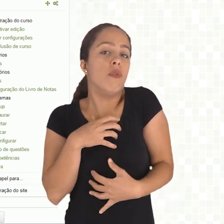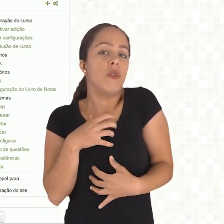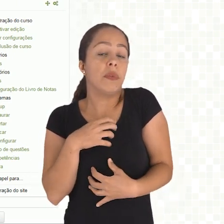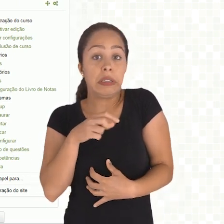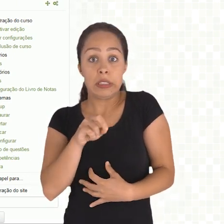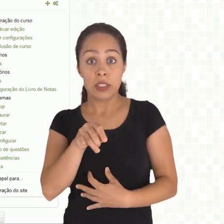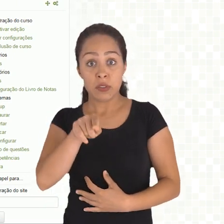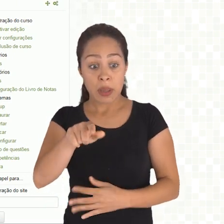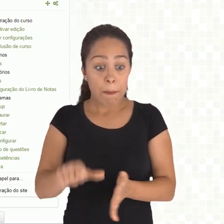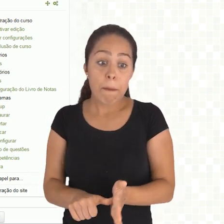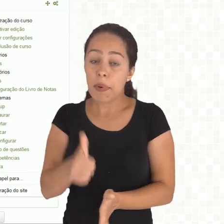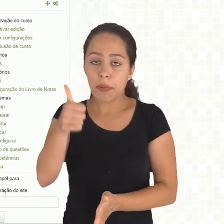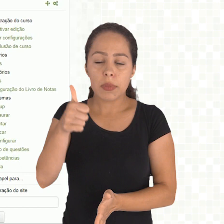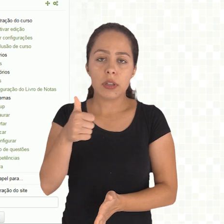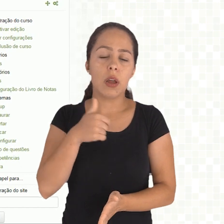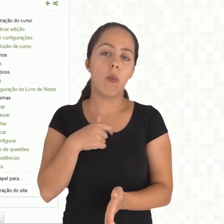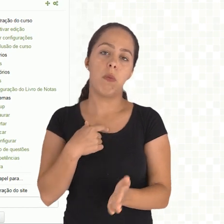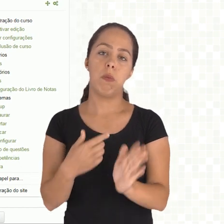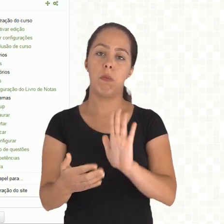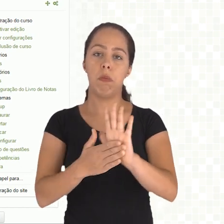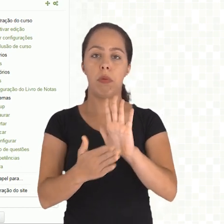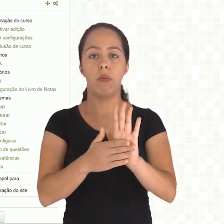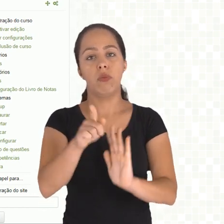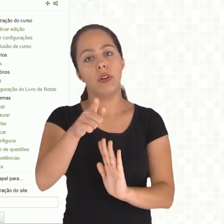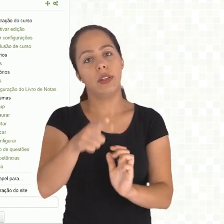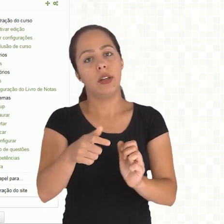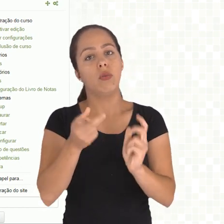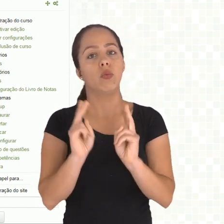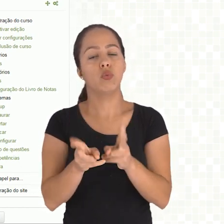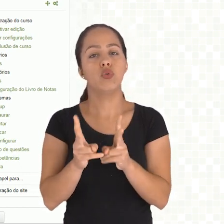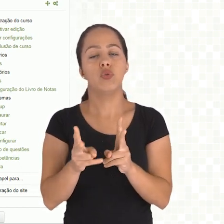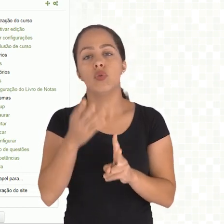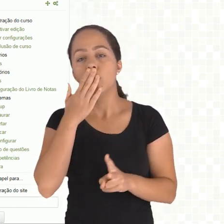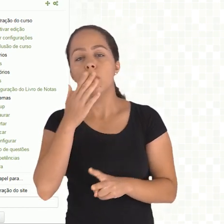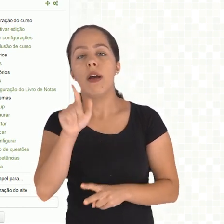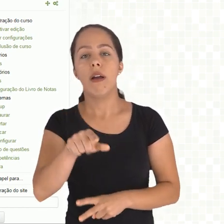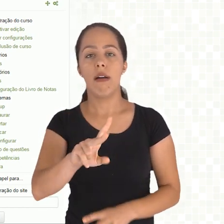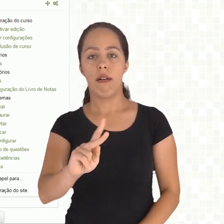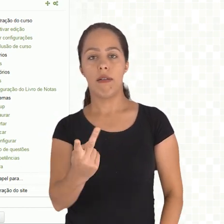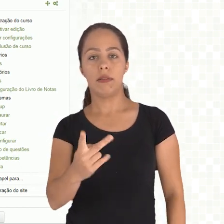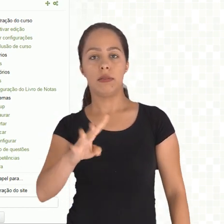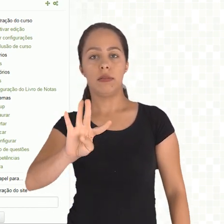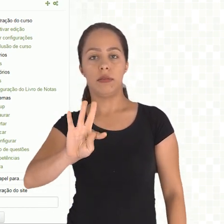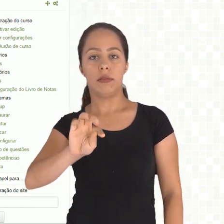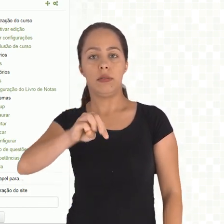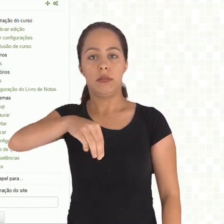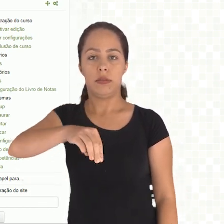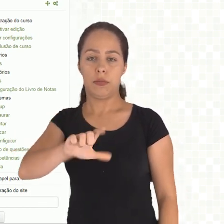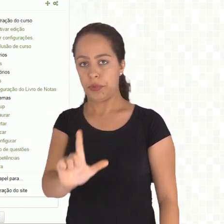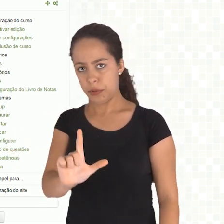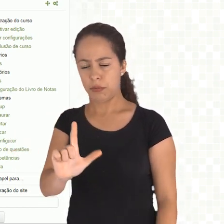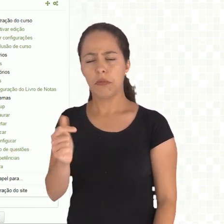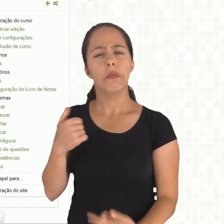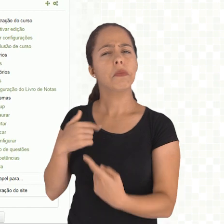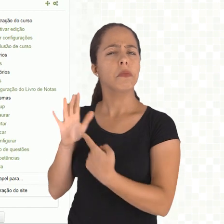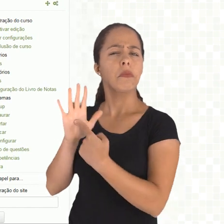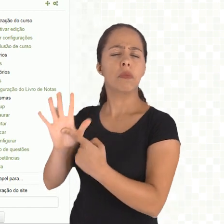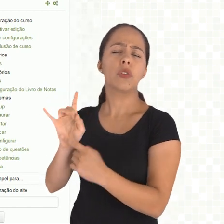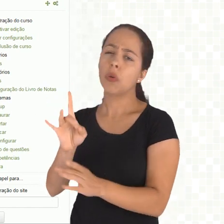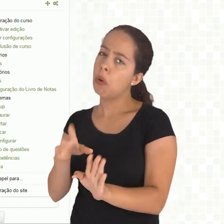trabalhou com Wiki, eu sugiro que você fique com o formato HTML mesmo, tá certo? De qualquer maneira, esse formato ele é só uma